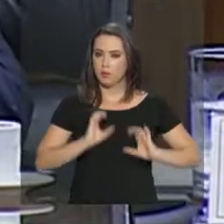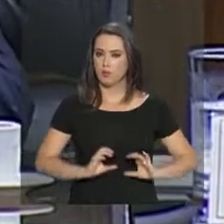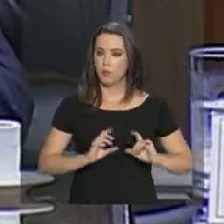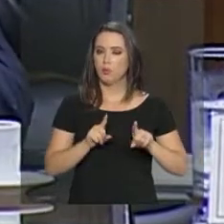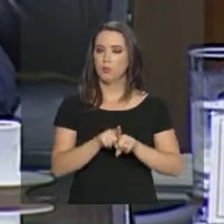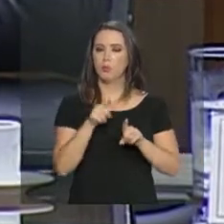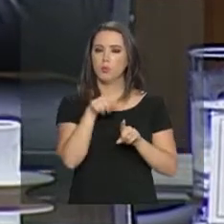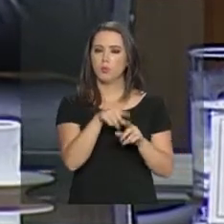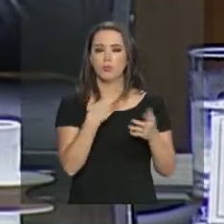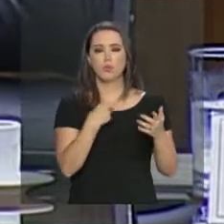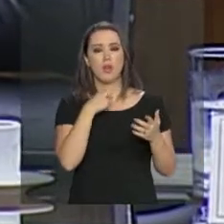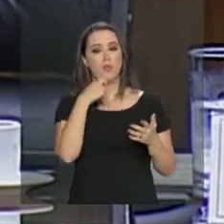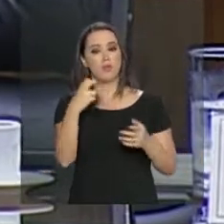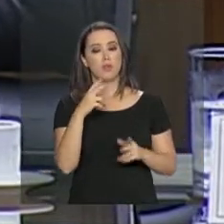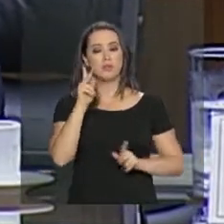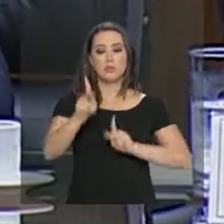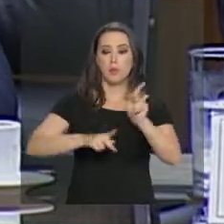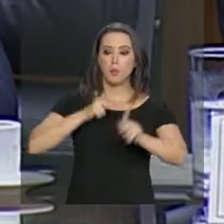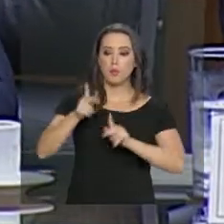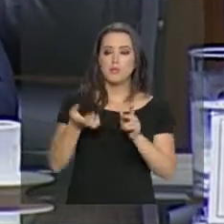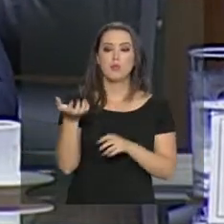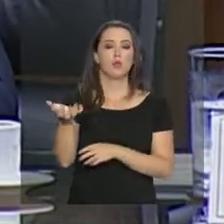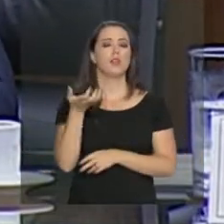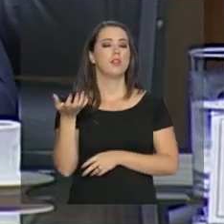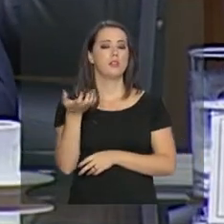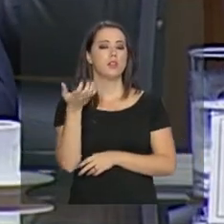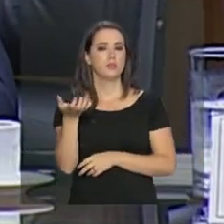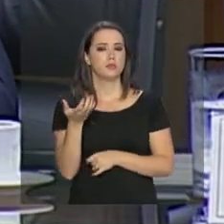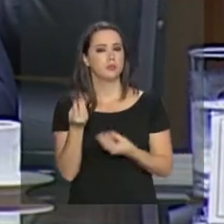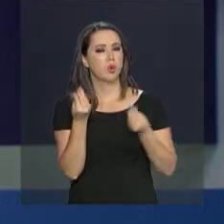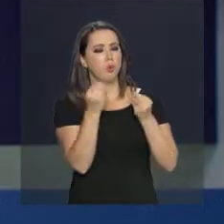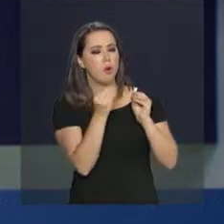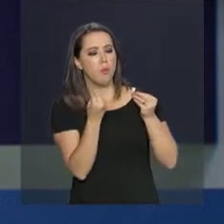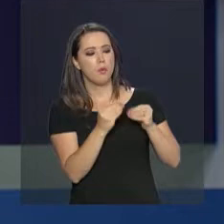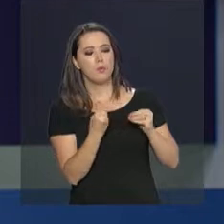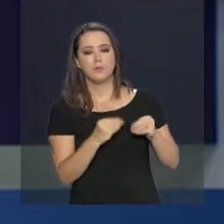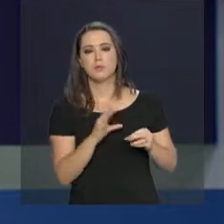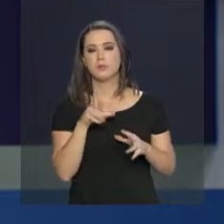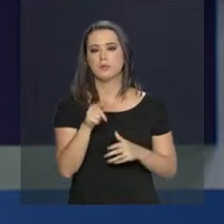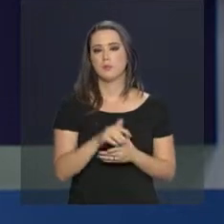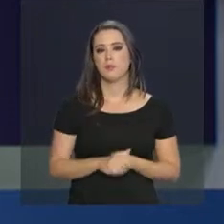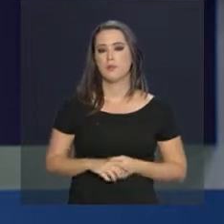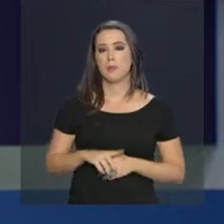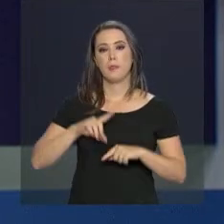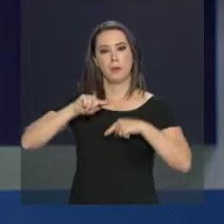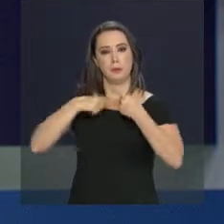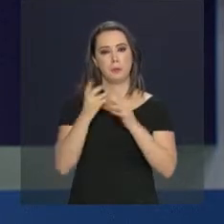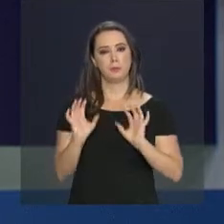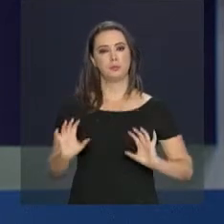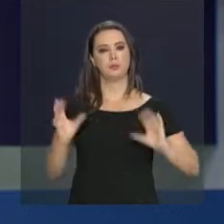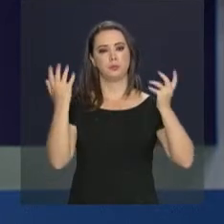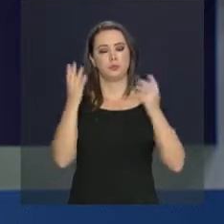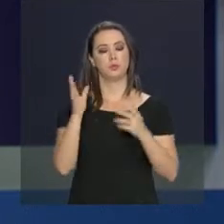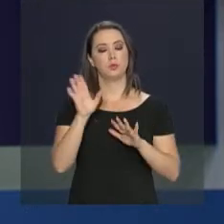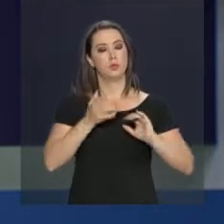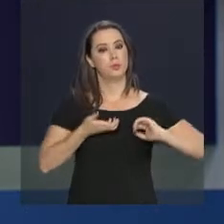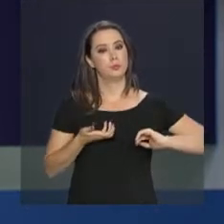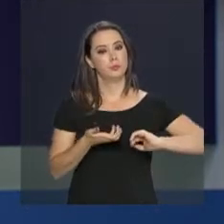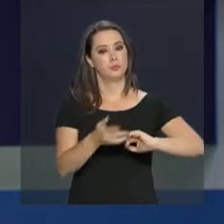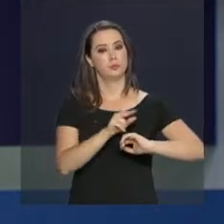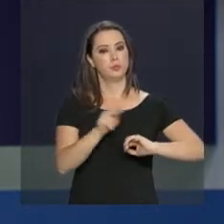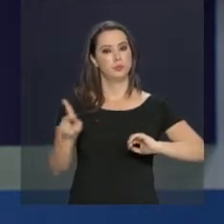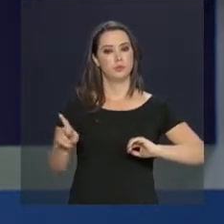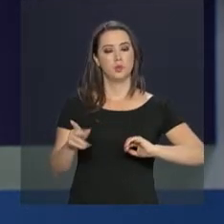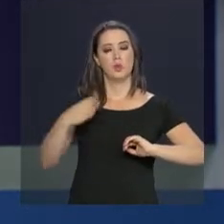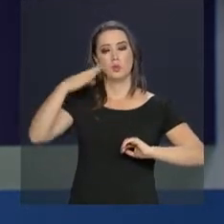precisamente pela voz do povo é brasileiro e logo após o evento no congresso nacional o